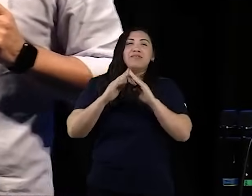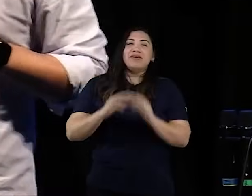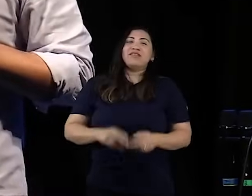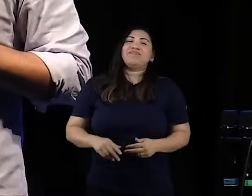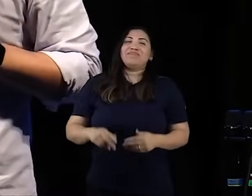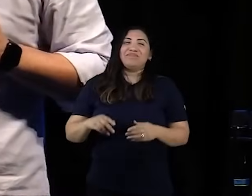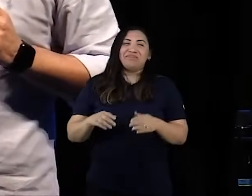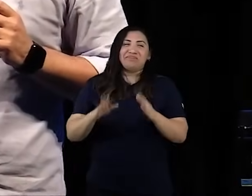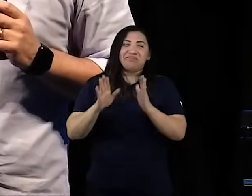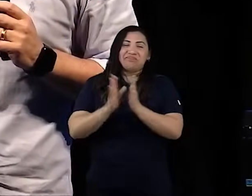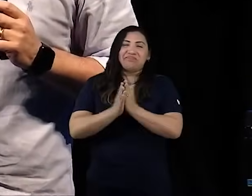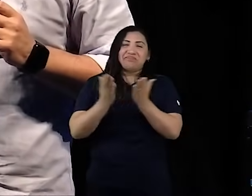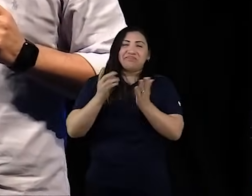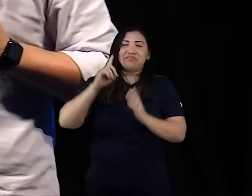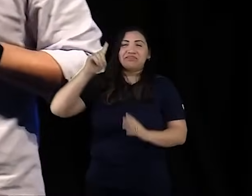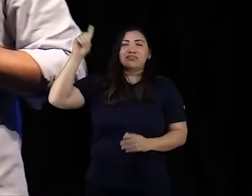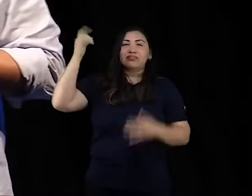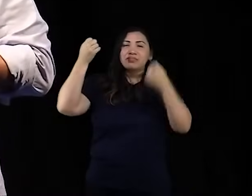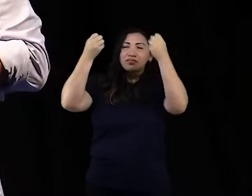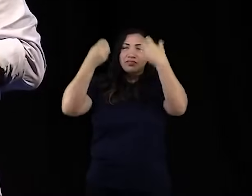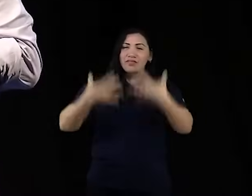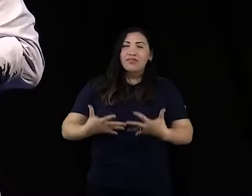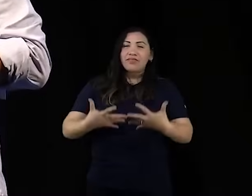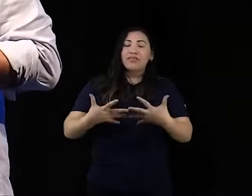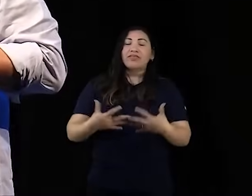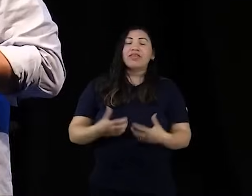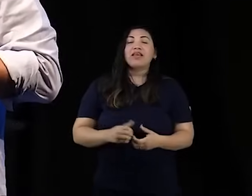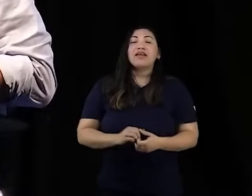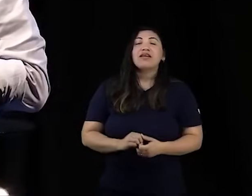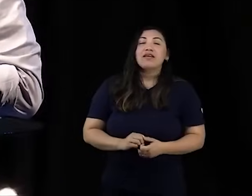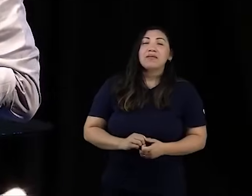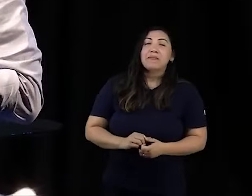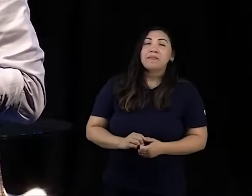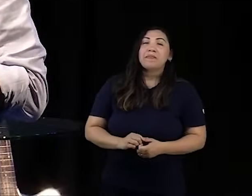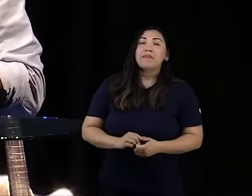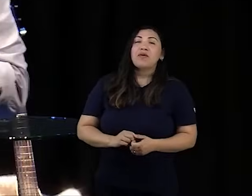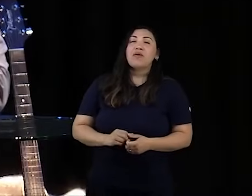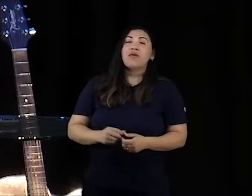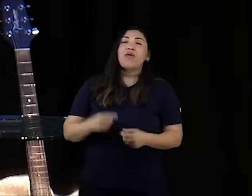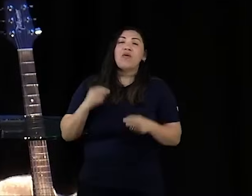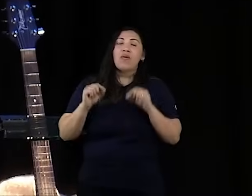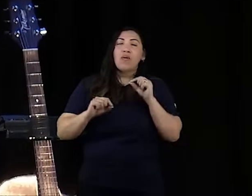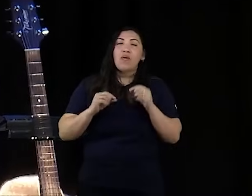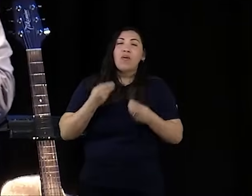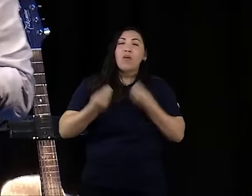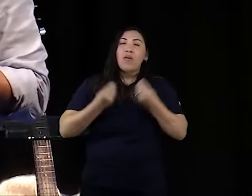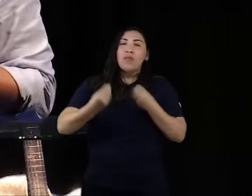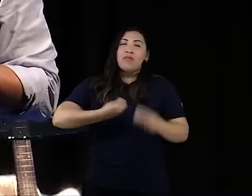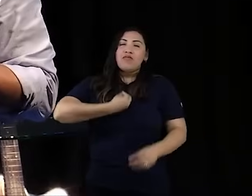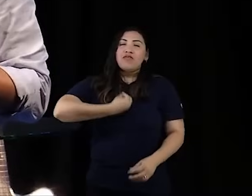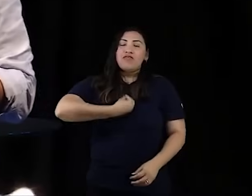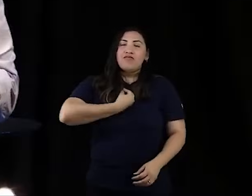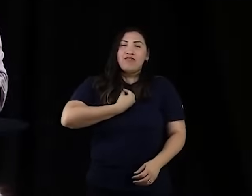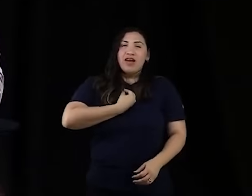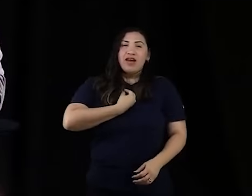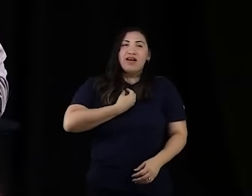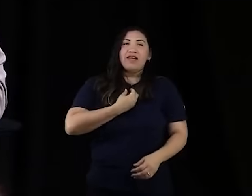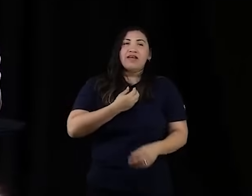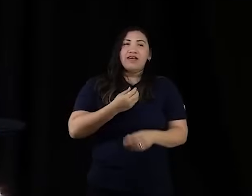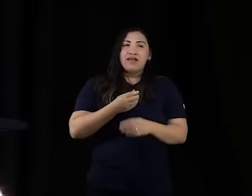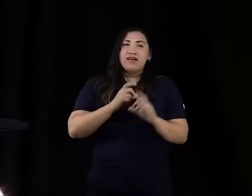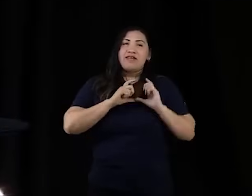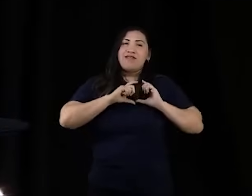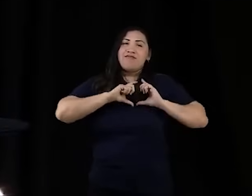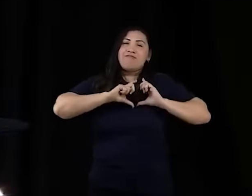aprendemos e nós fomos resgatados da vã maneira de viver que por tradição nós recebemos Nós aprendemos dos